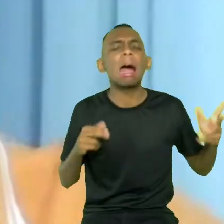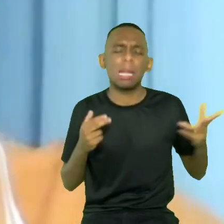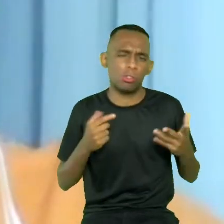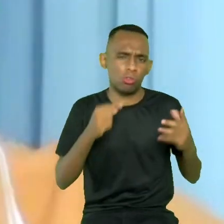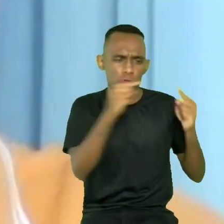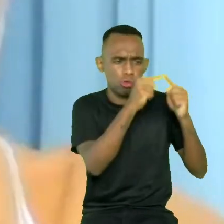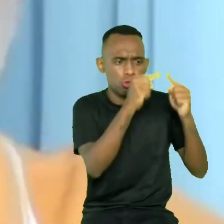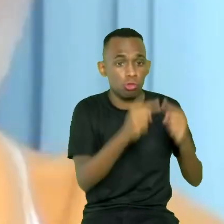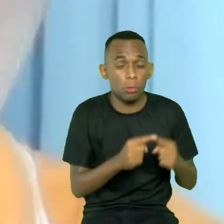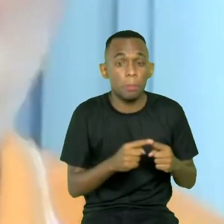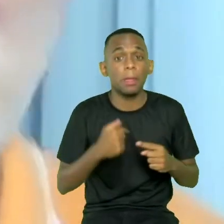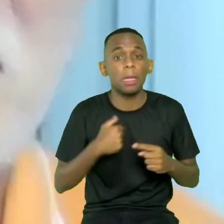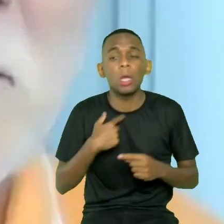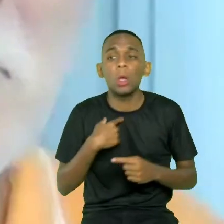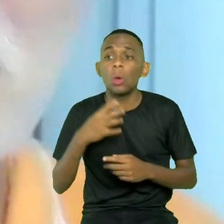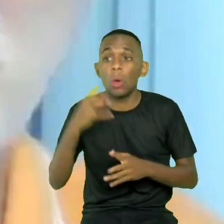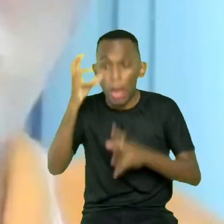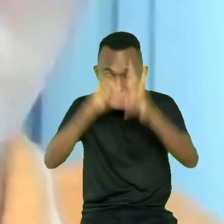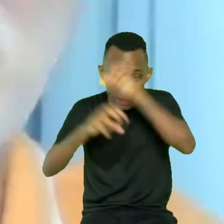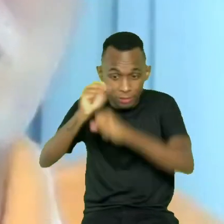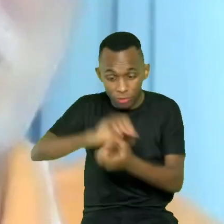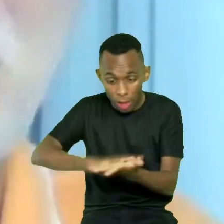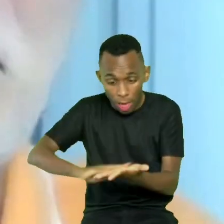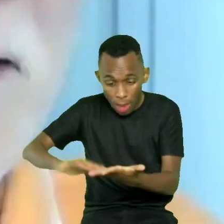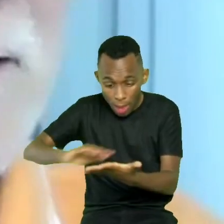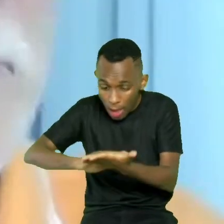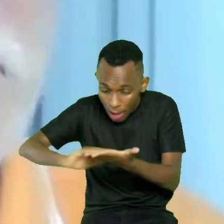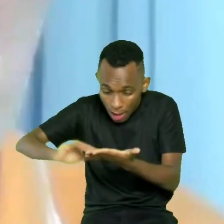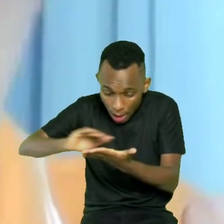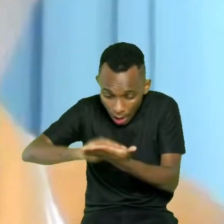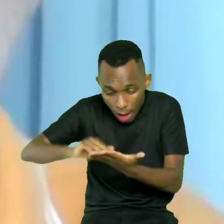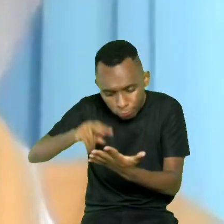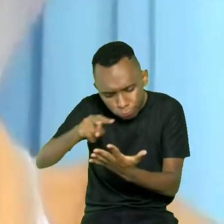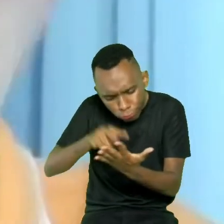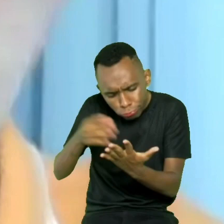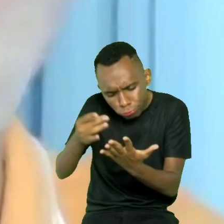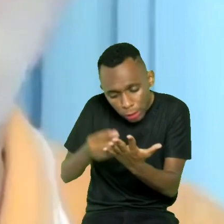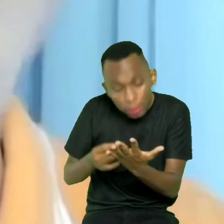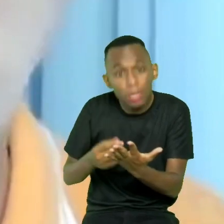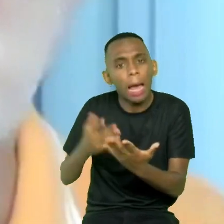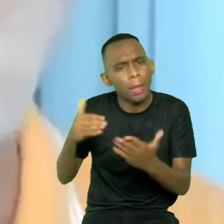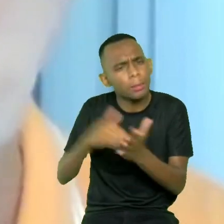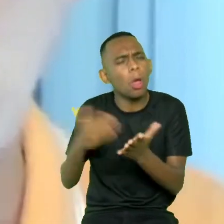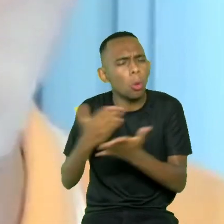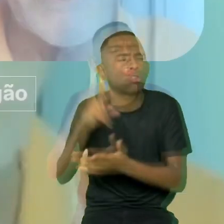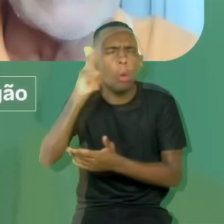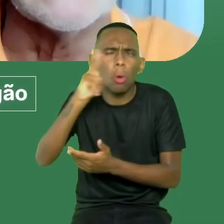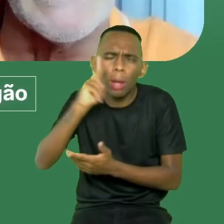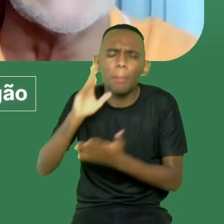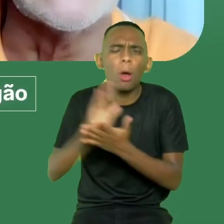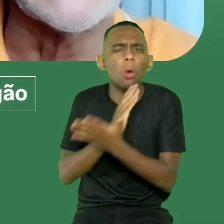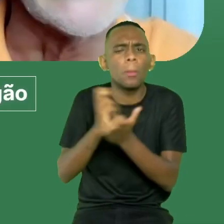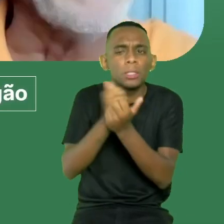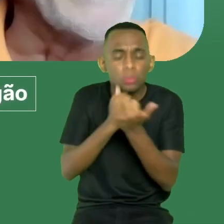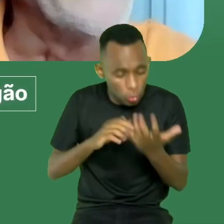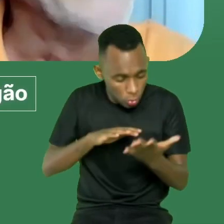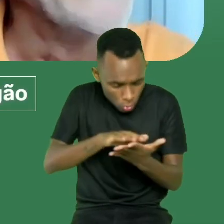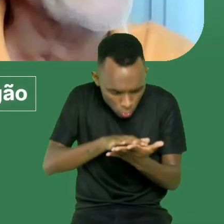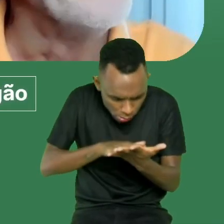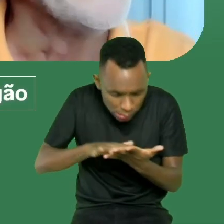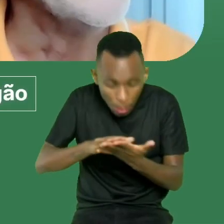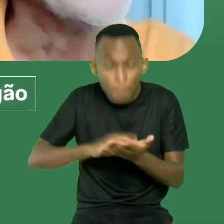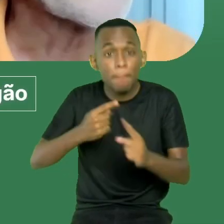ler à mão, lendo os livros lá de Que quiromancia. ótimo! Até hoje eu lembro algumas coisas, eu consigo ler alguma coisa básica da